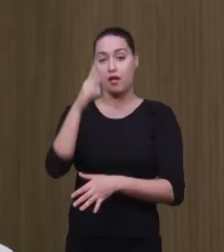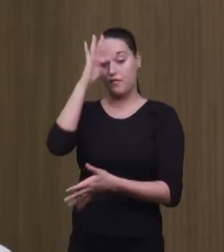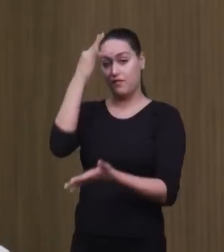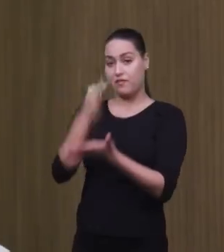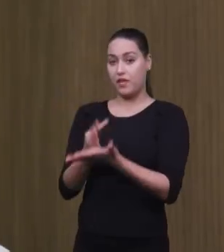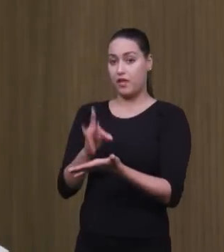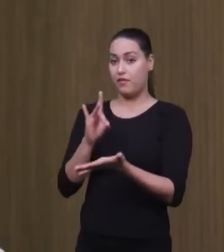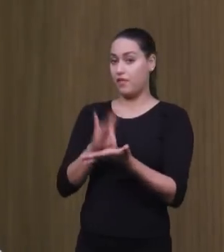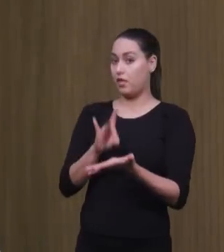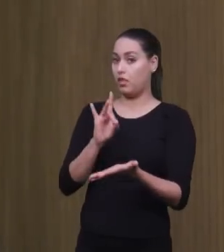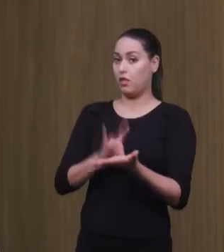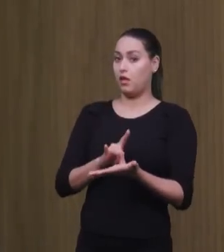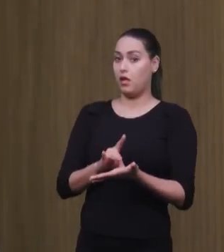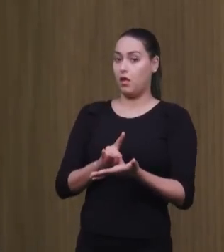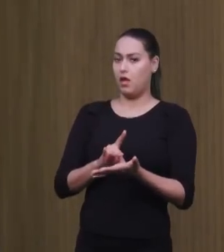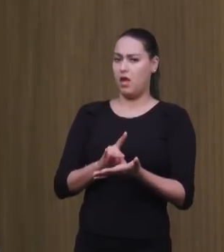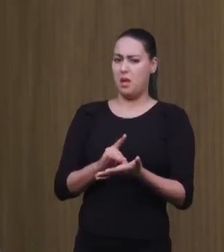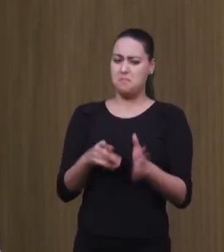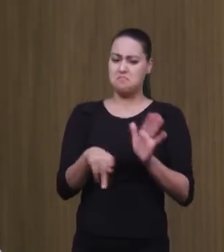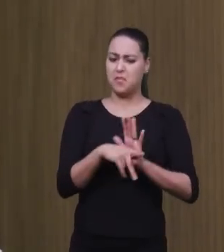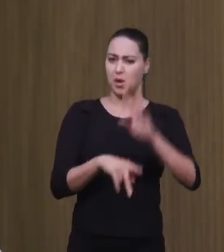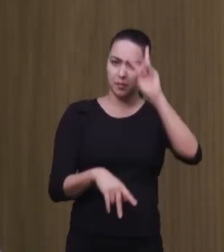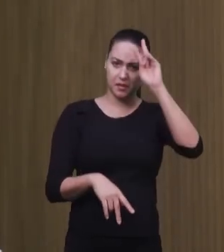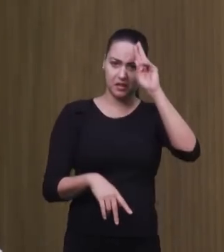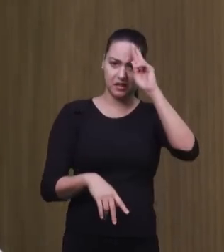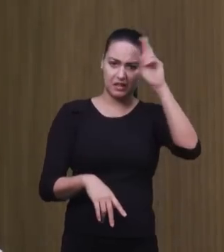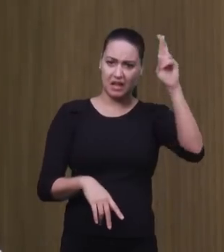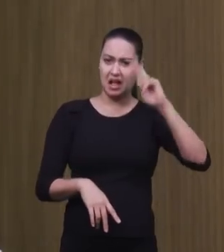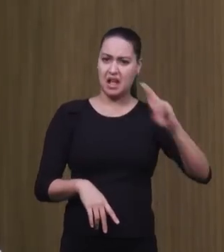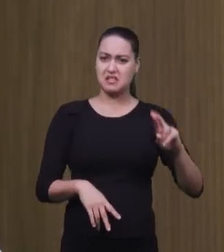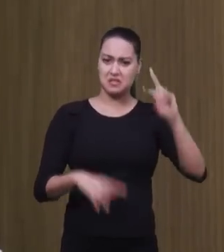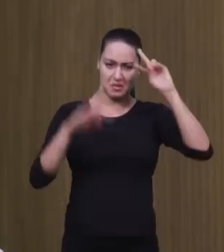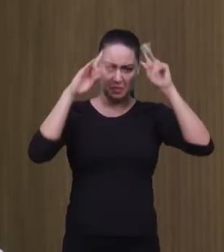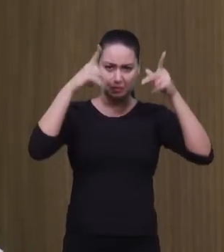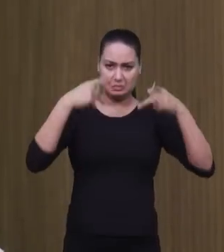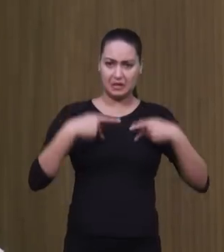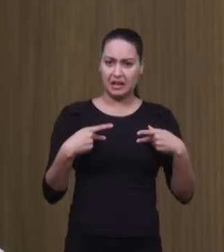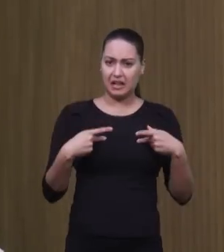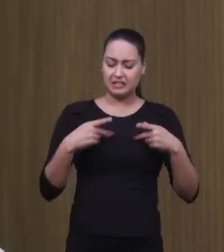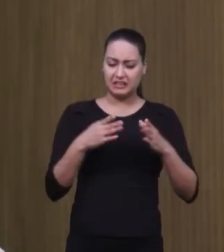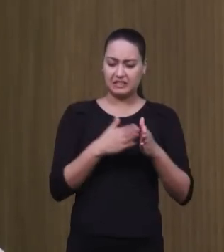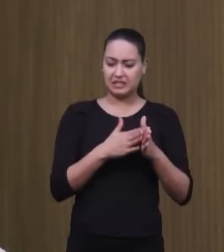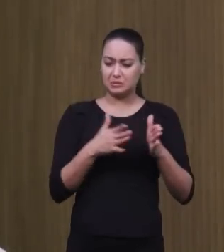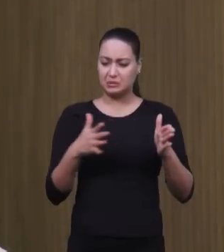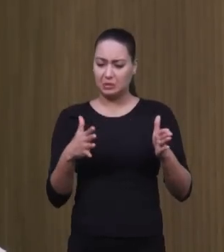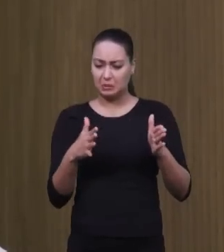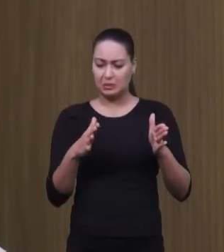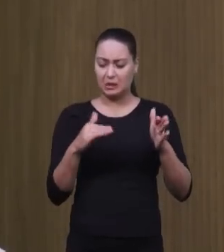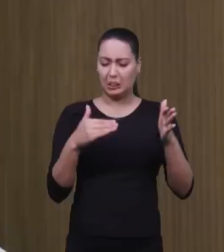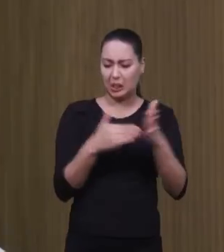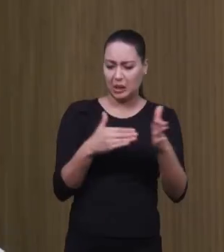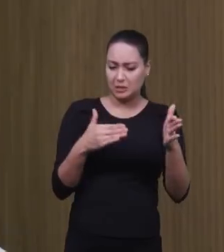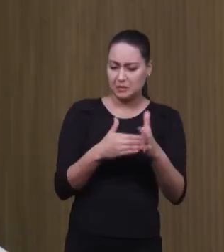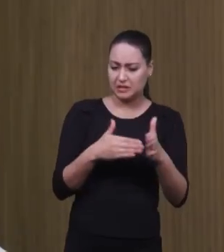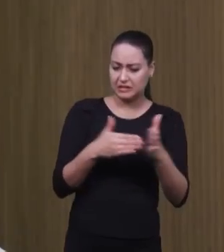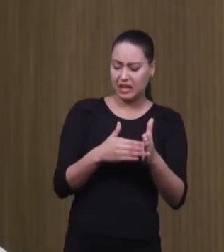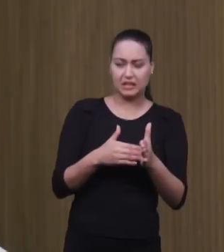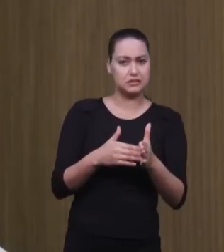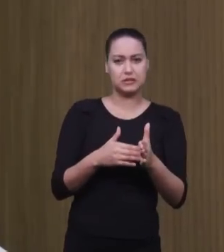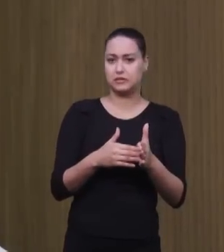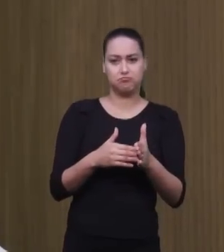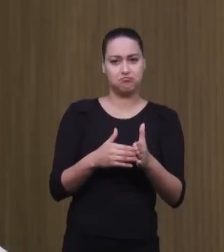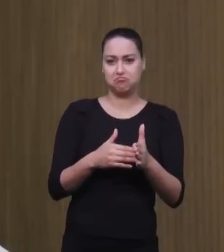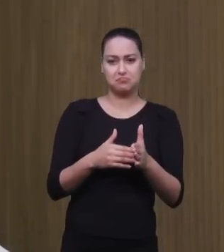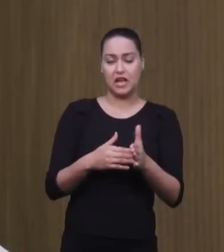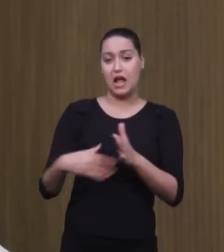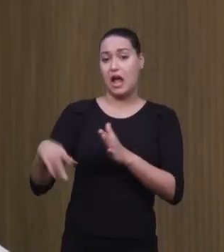fé verdadeira, ela não emerge da razão humana, que é temporal, limitada, né, flexível.